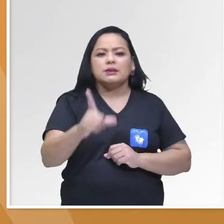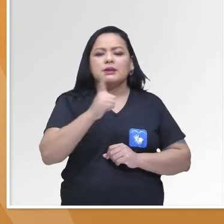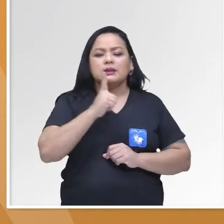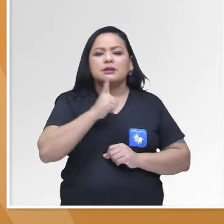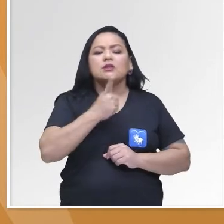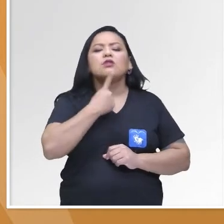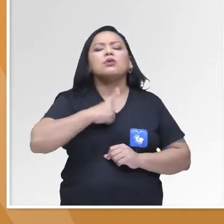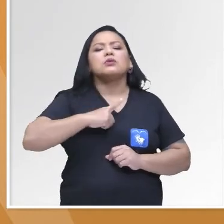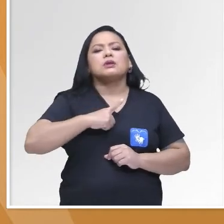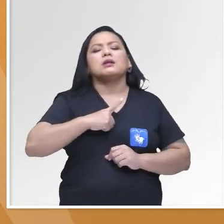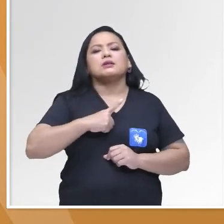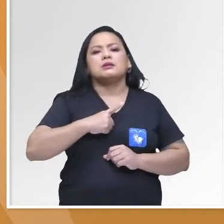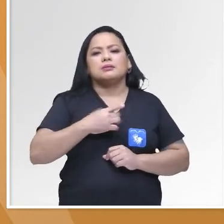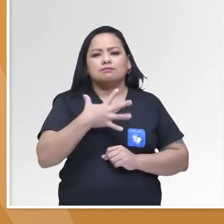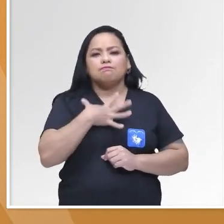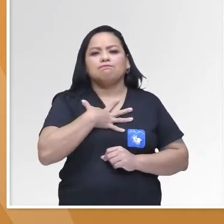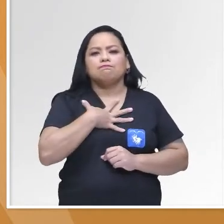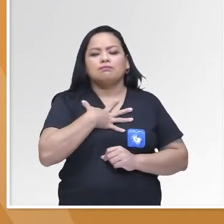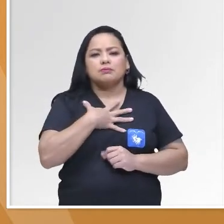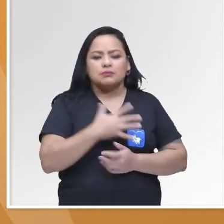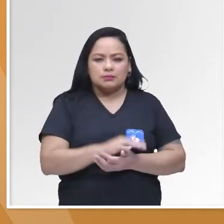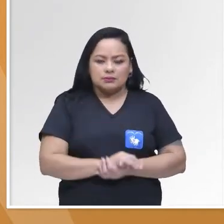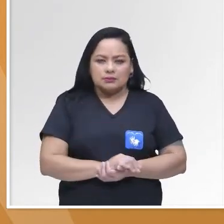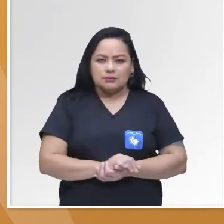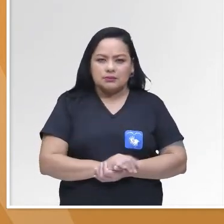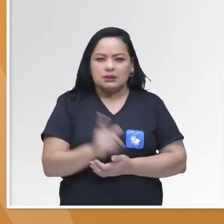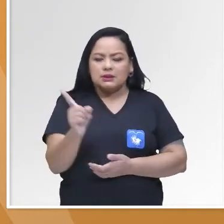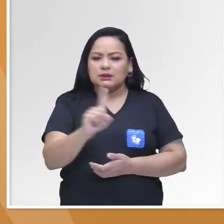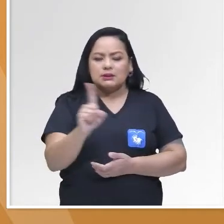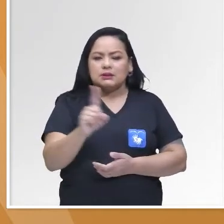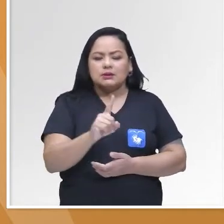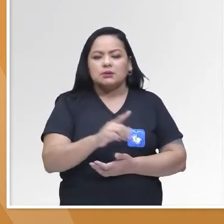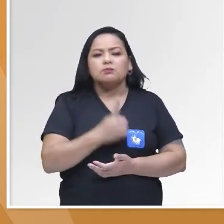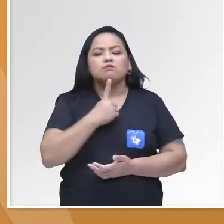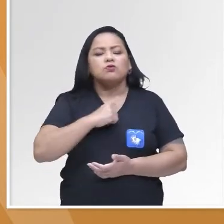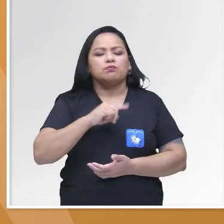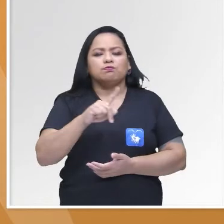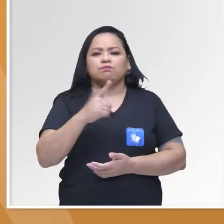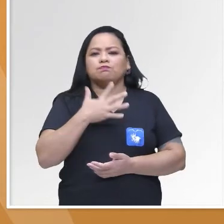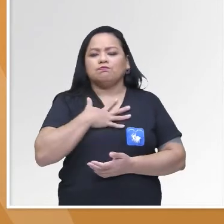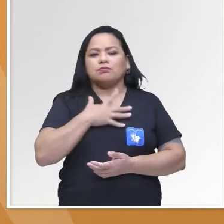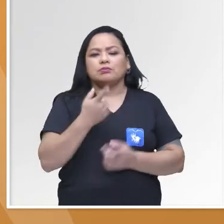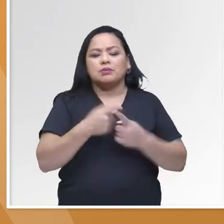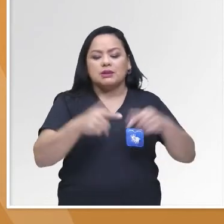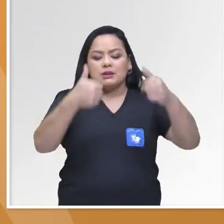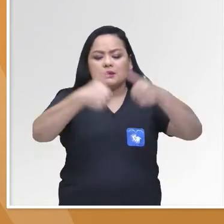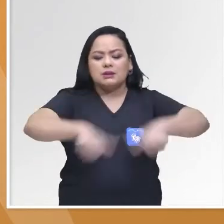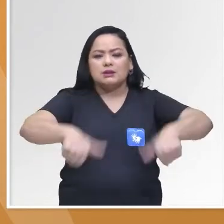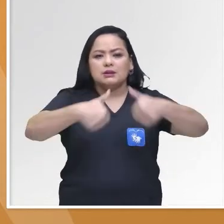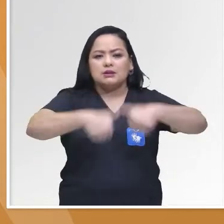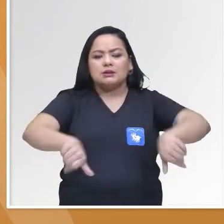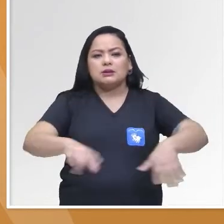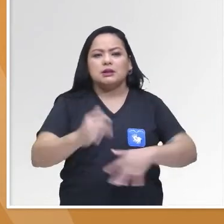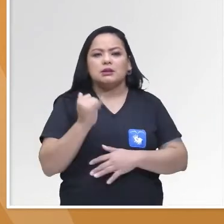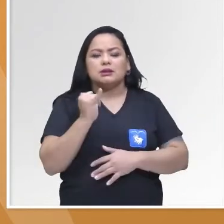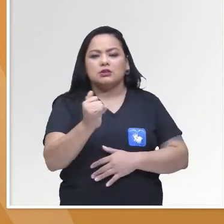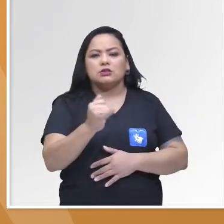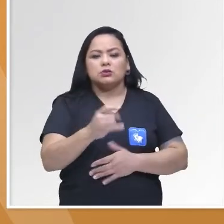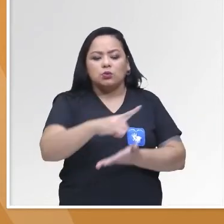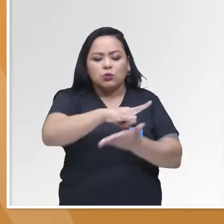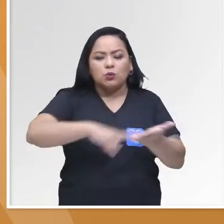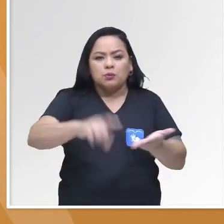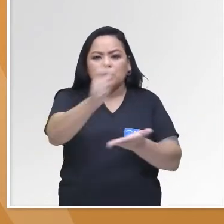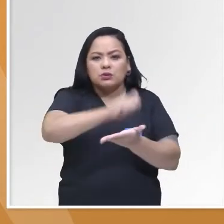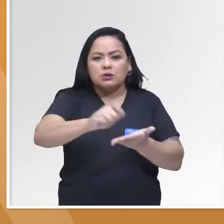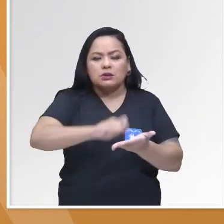tem vontade própria. Ele não tem vontade própria, ele está lá, está dito, está